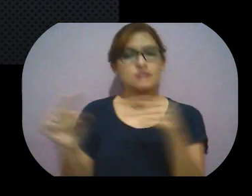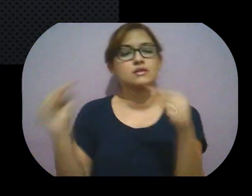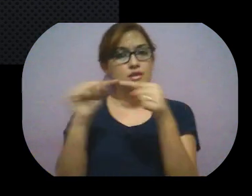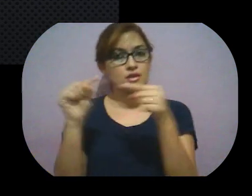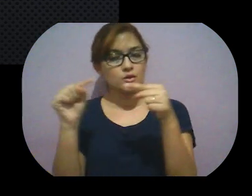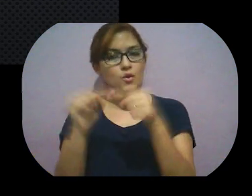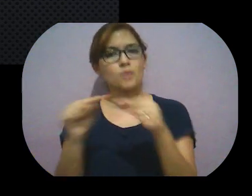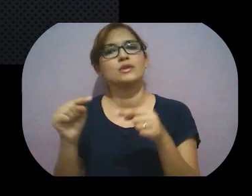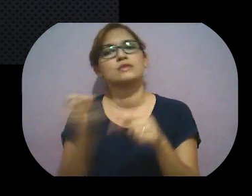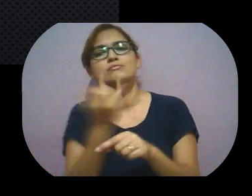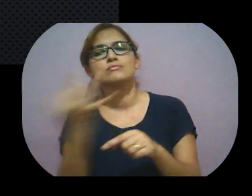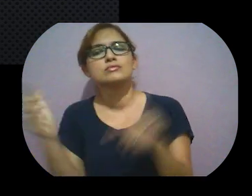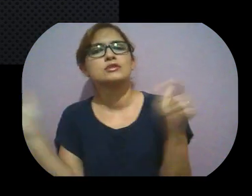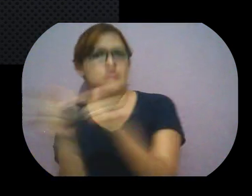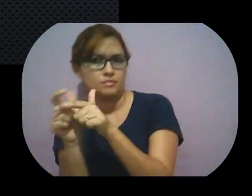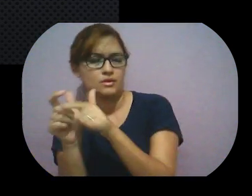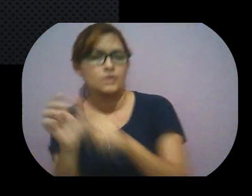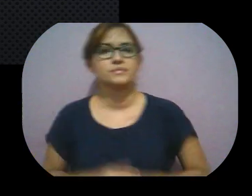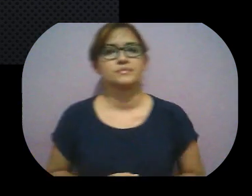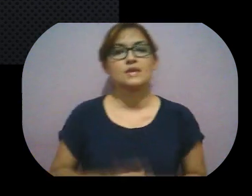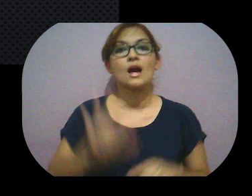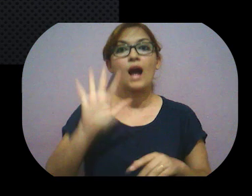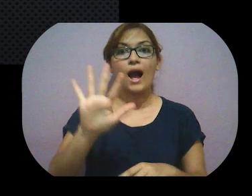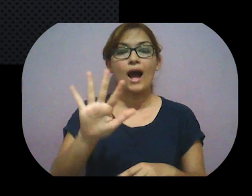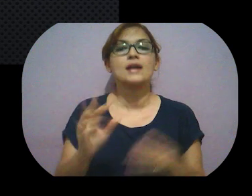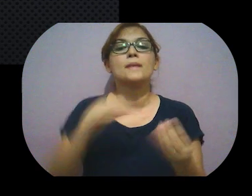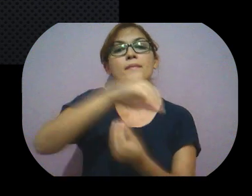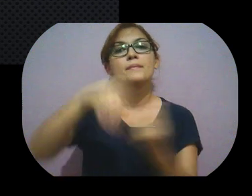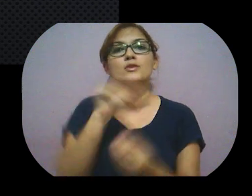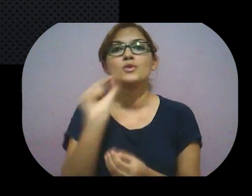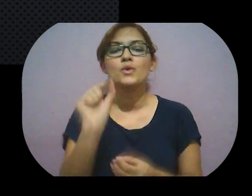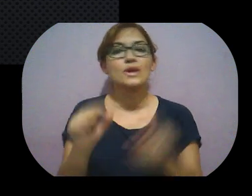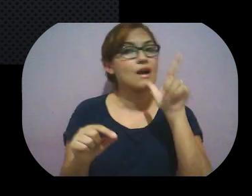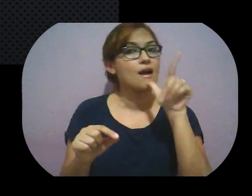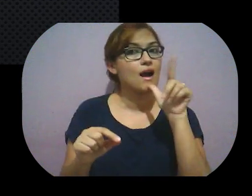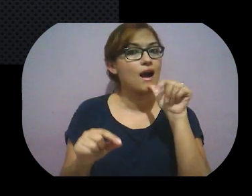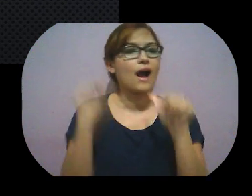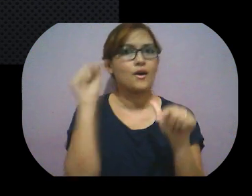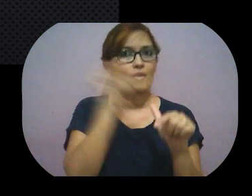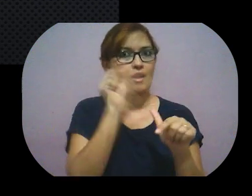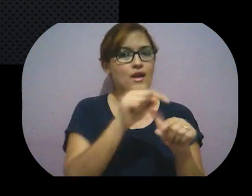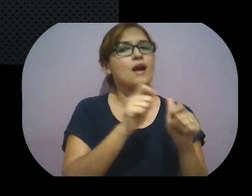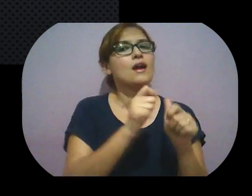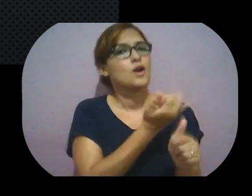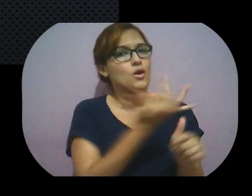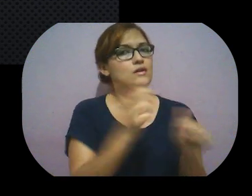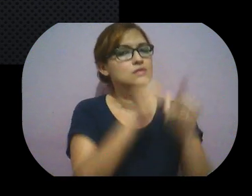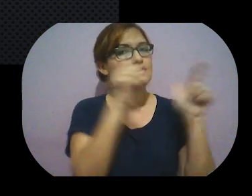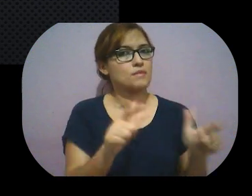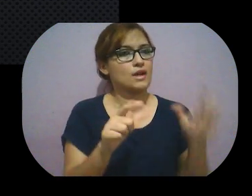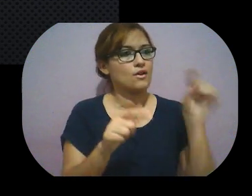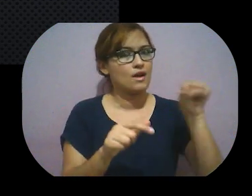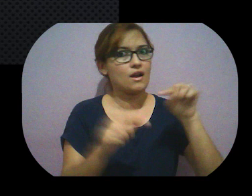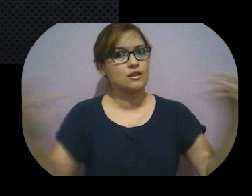A água sanitária ela é produzida com a ajuda do solvente universal, a água. Então a água aqui